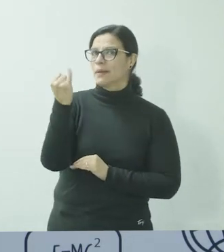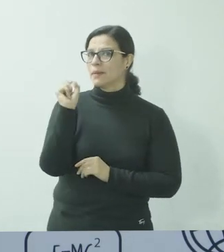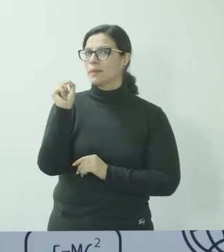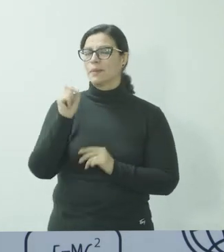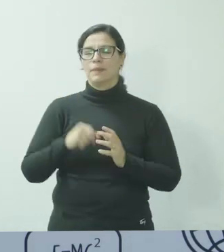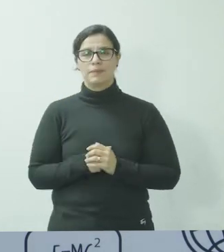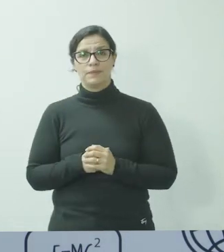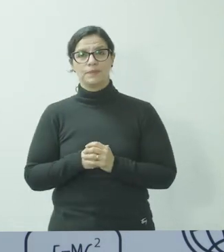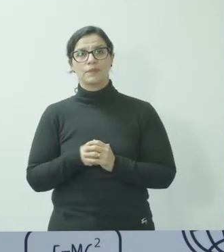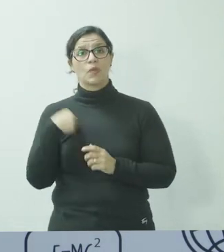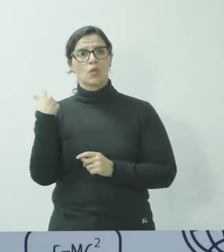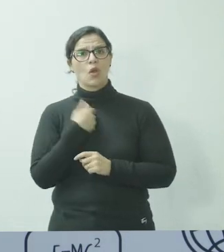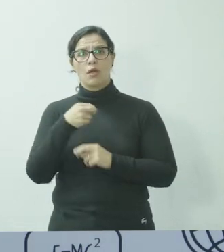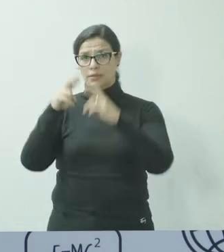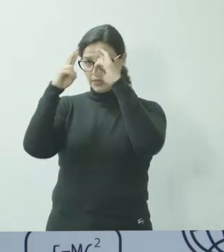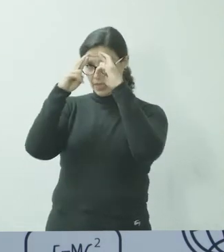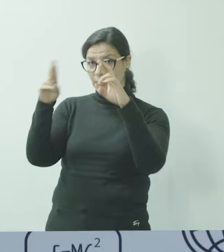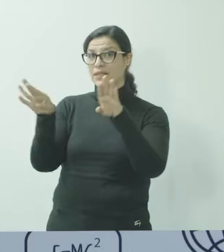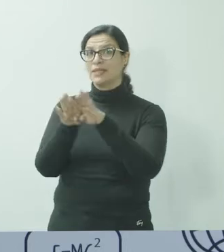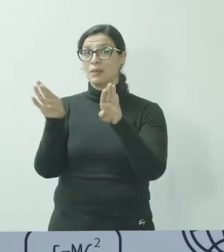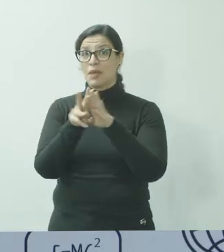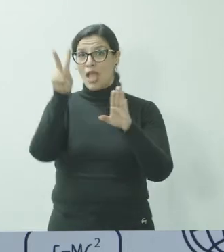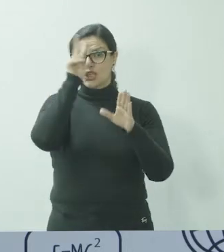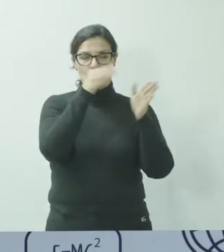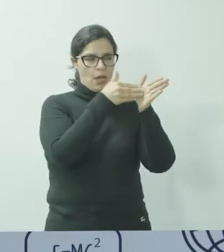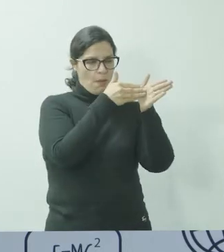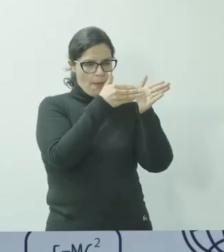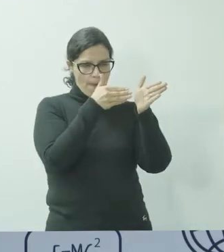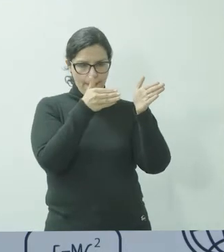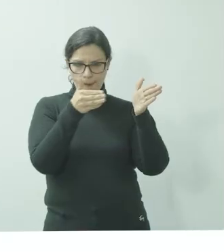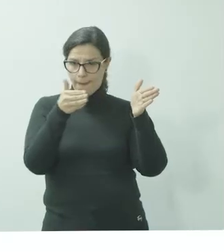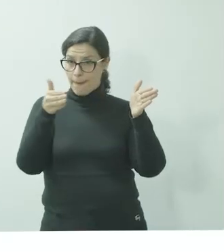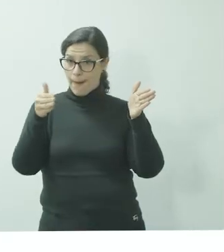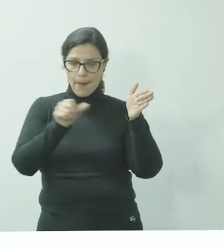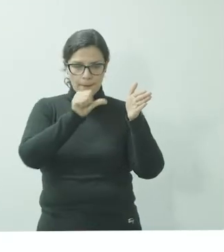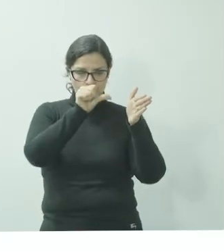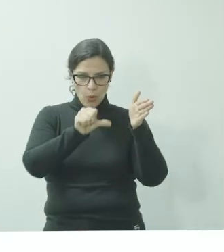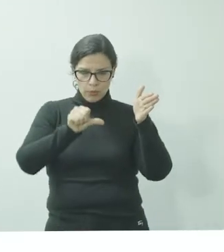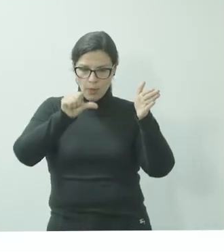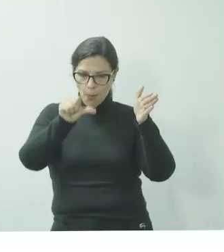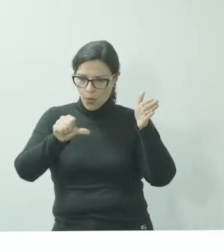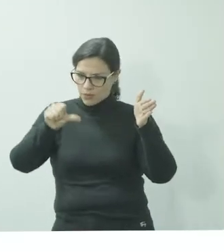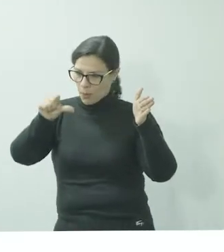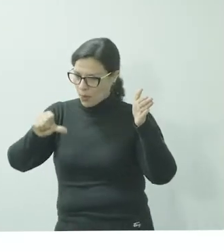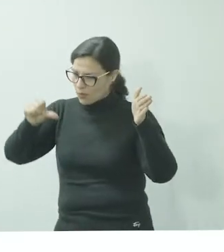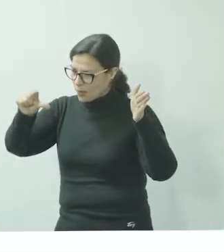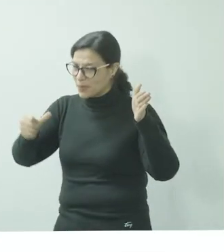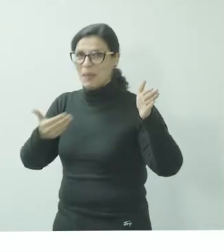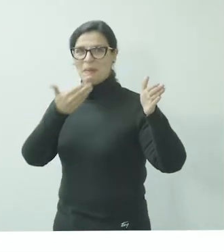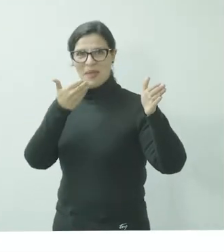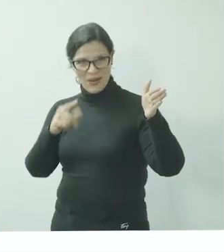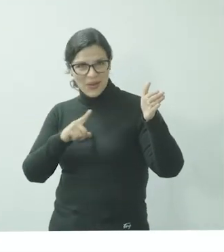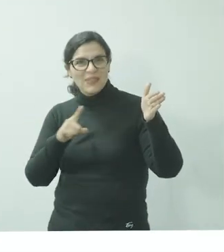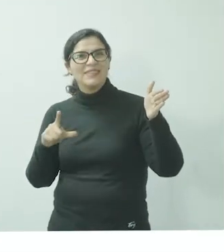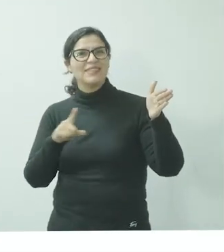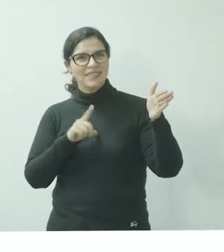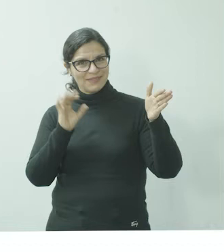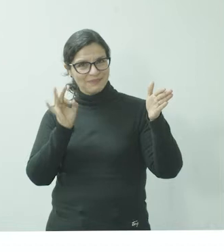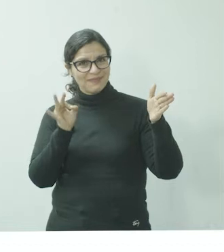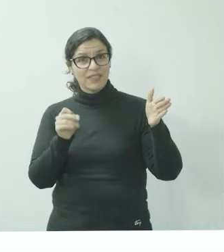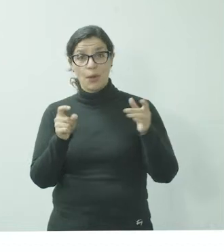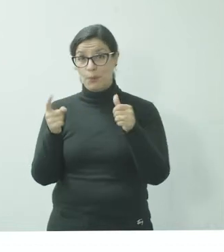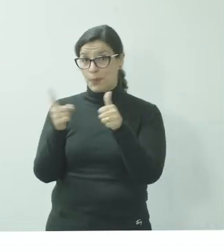a a gente respeitar até essa história porque as coisas vão sendo melhoradas né então esse primeiro